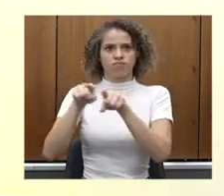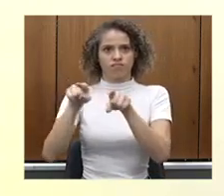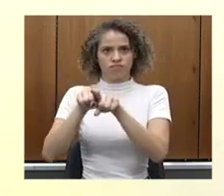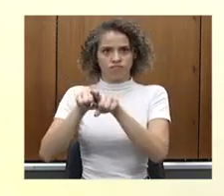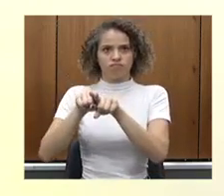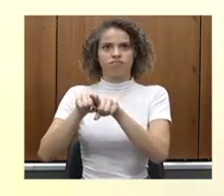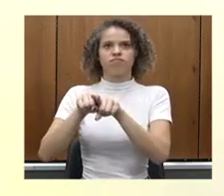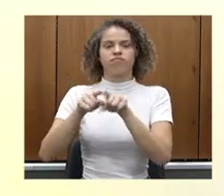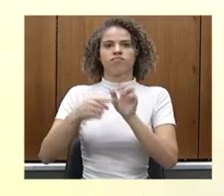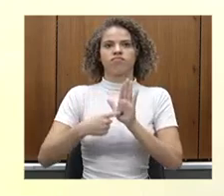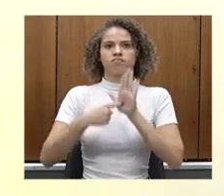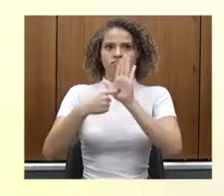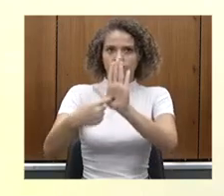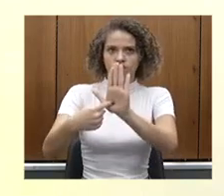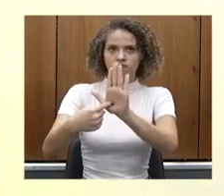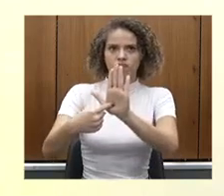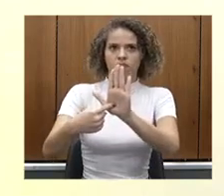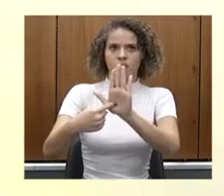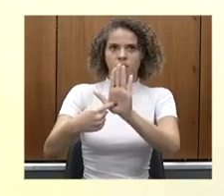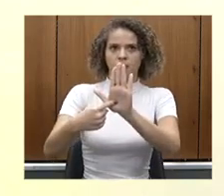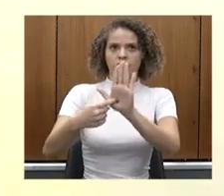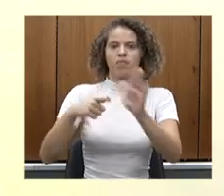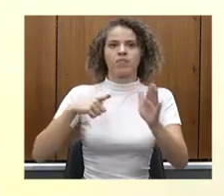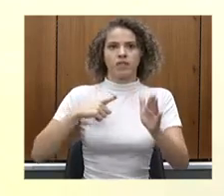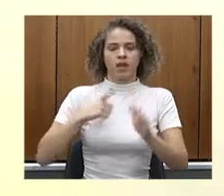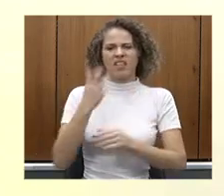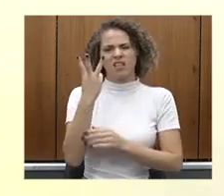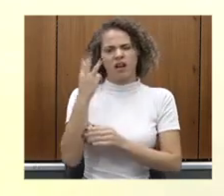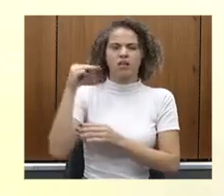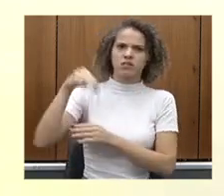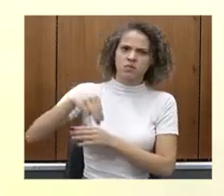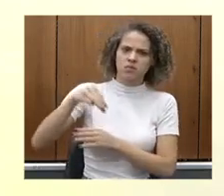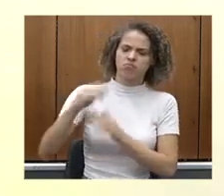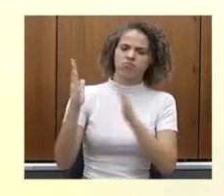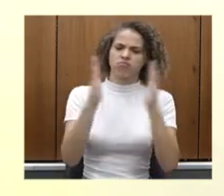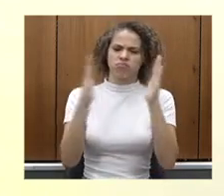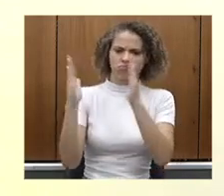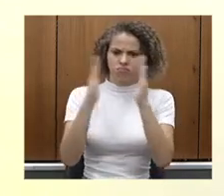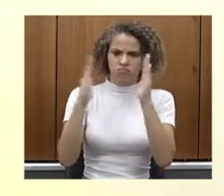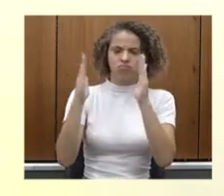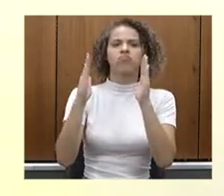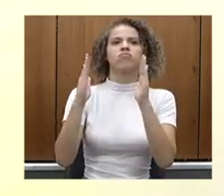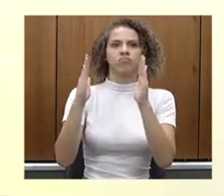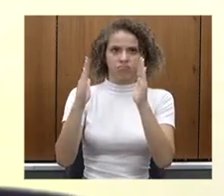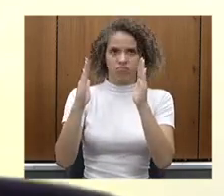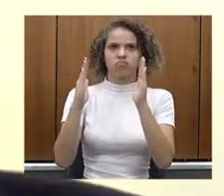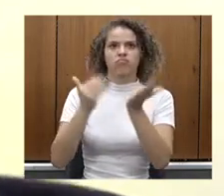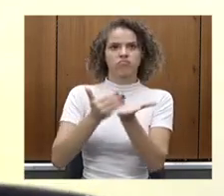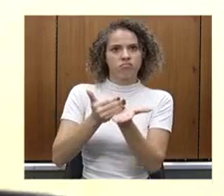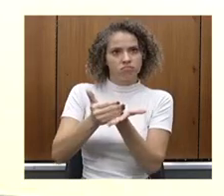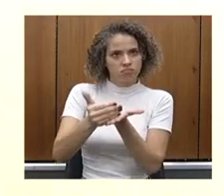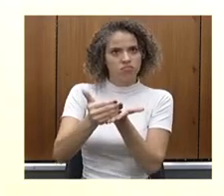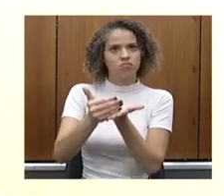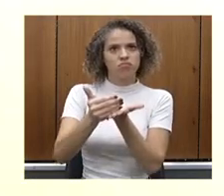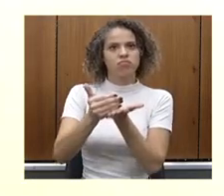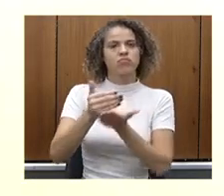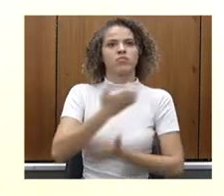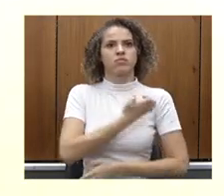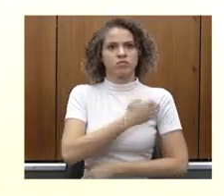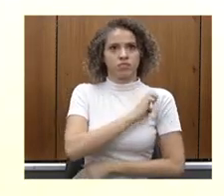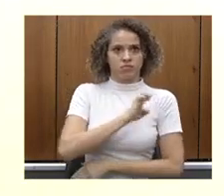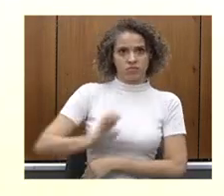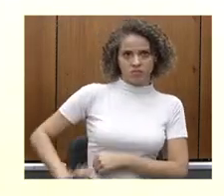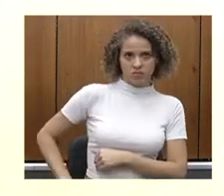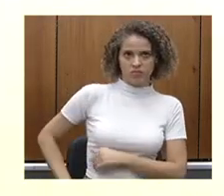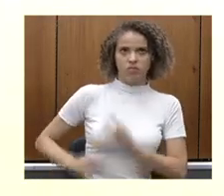interpelação pelo prazo de três minutos. Após cada interpelação, a autoridade estadual disporá